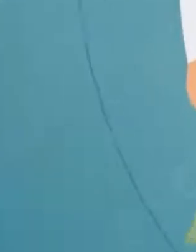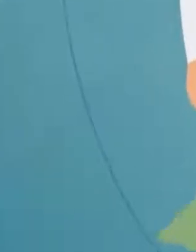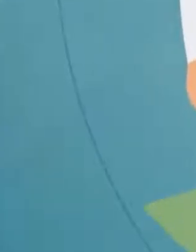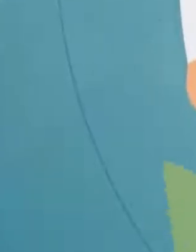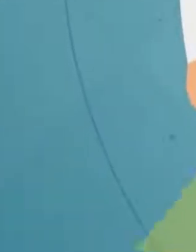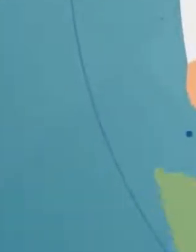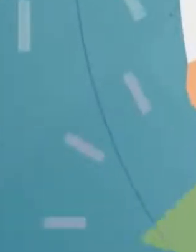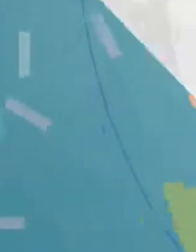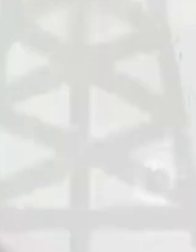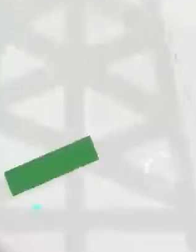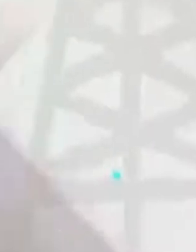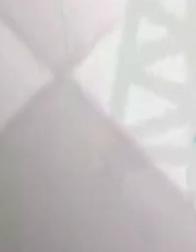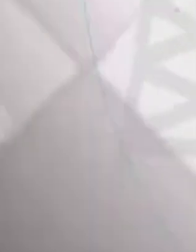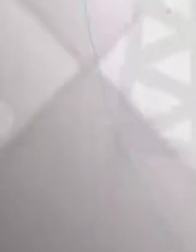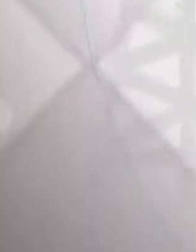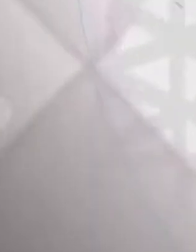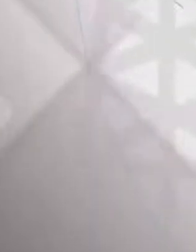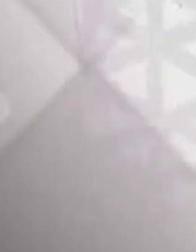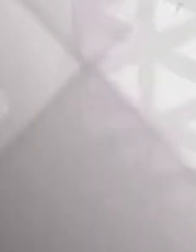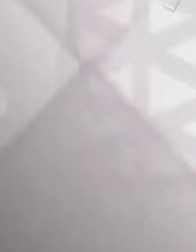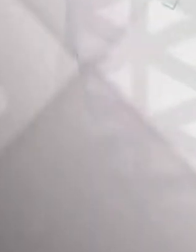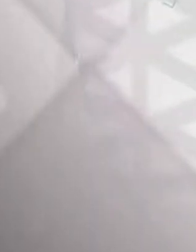E aí